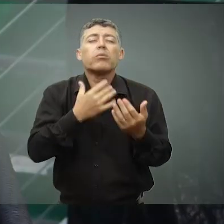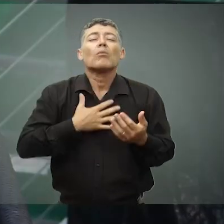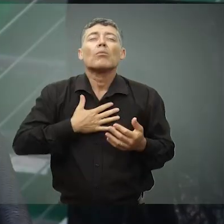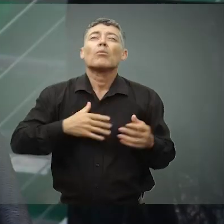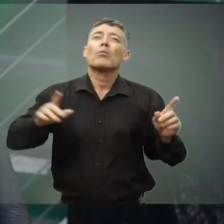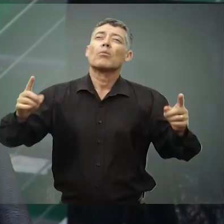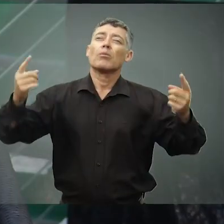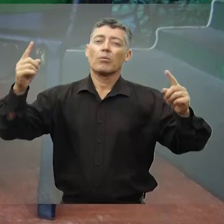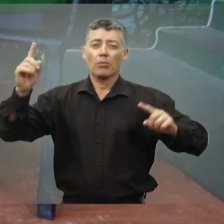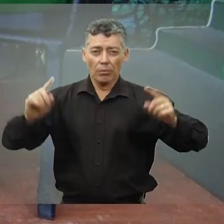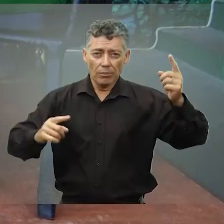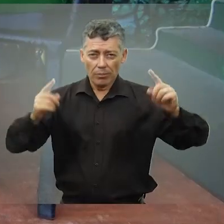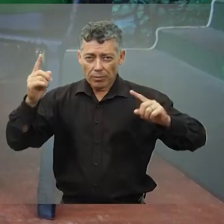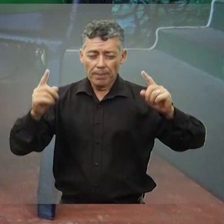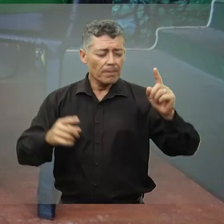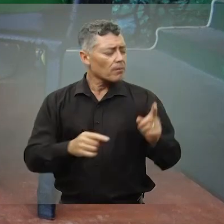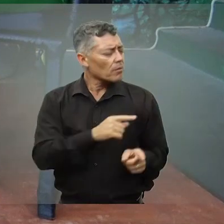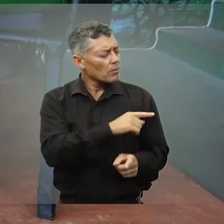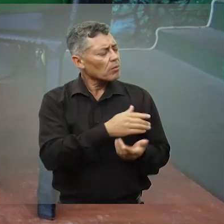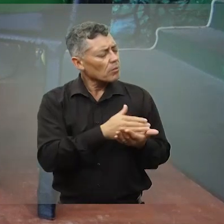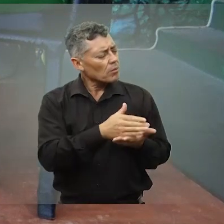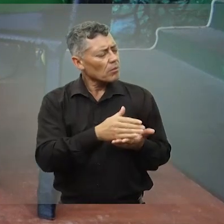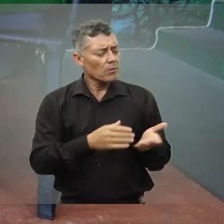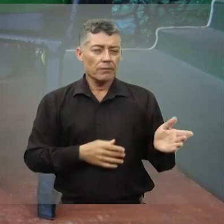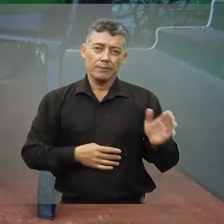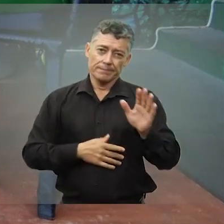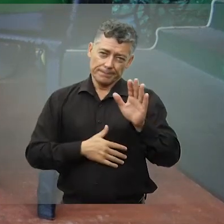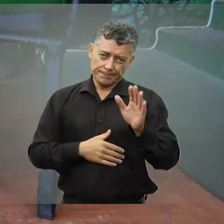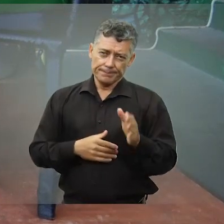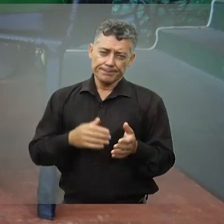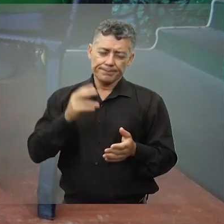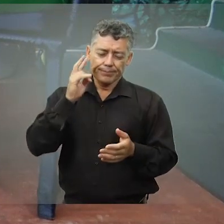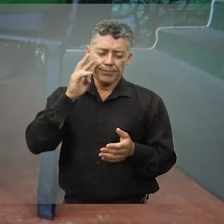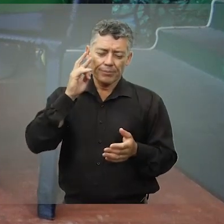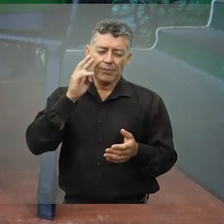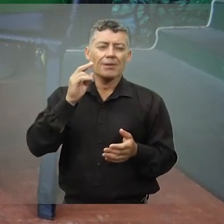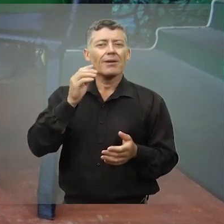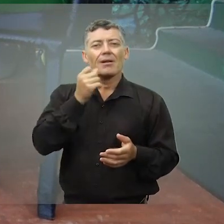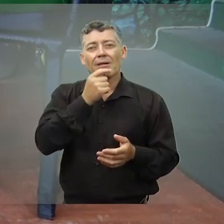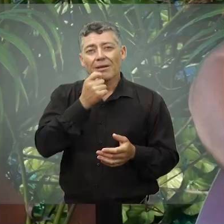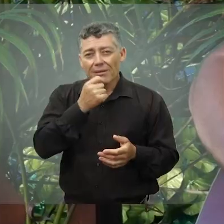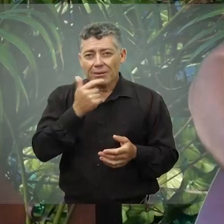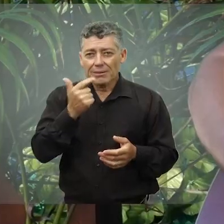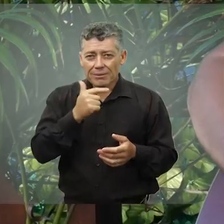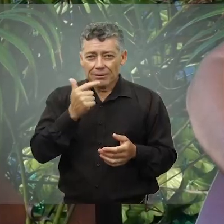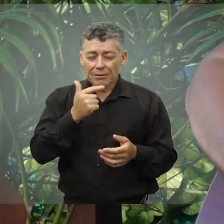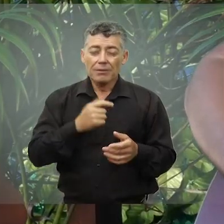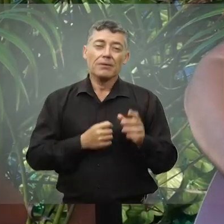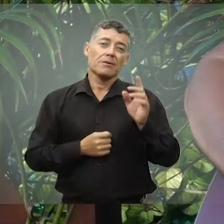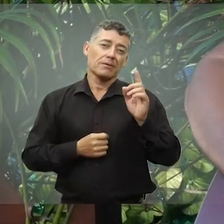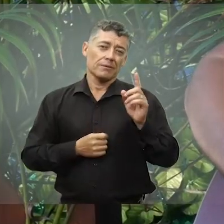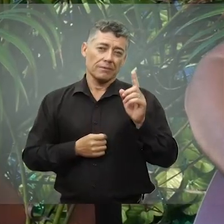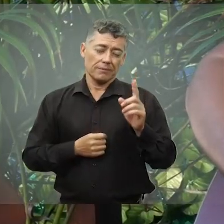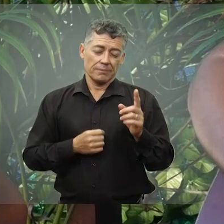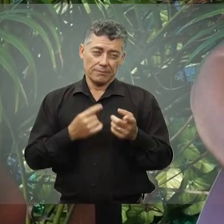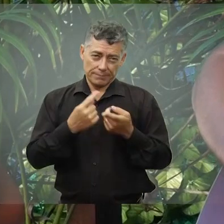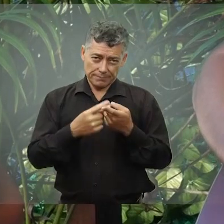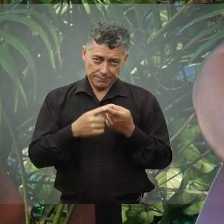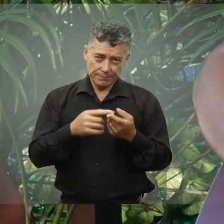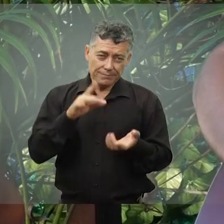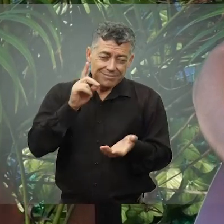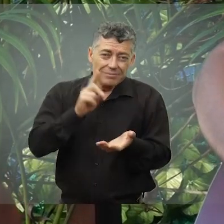carnaval, de axé music? Como foi que tudo começou? Essa história é até engraçada, viu? Porque, na